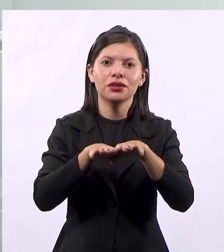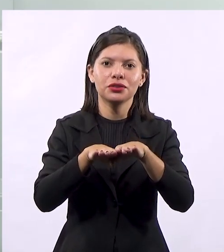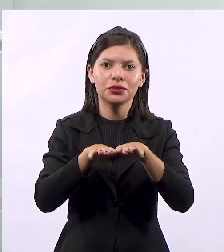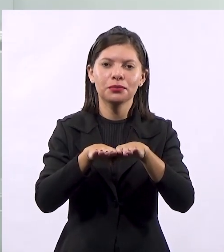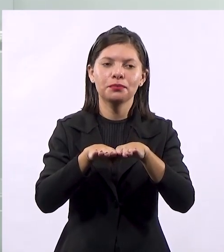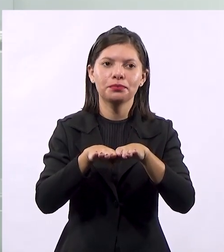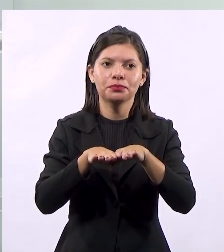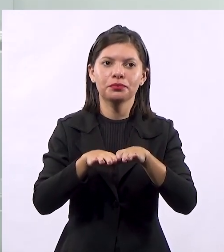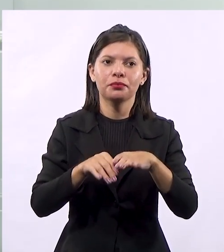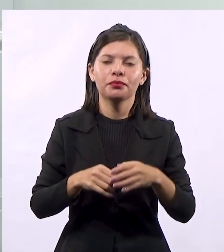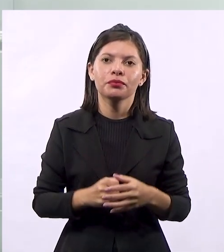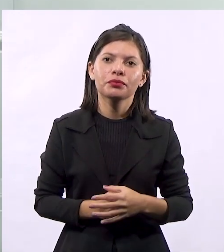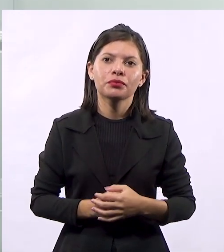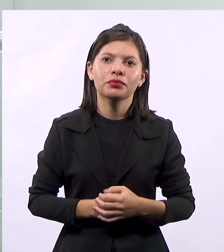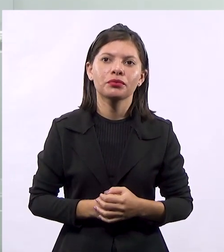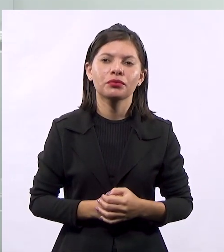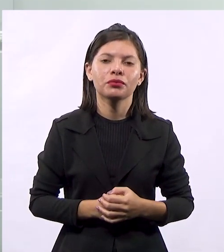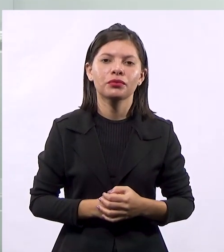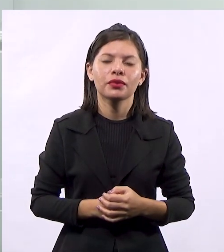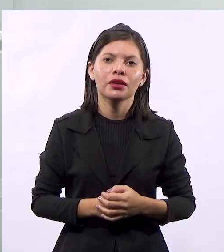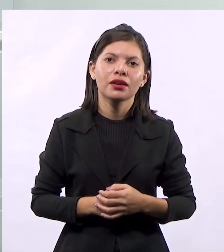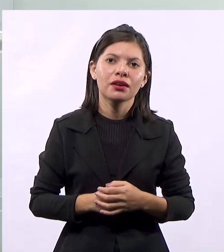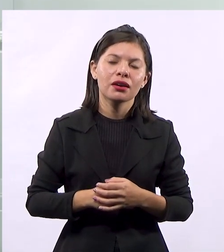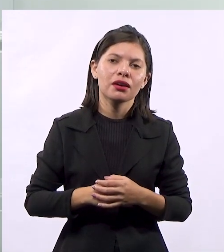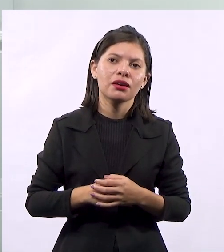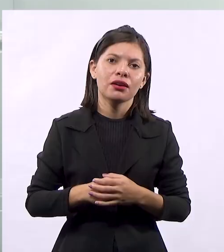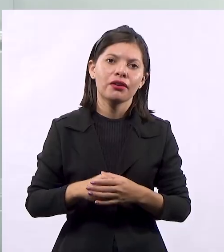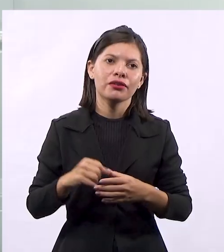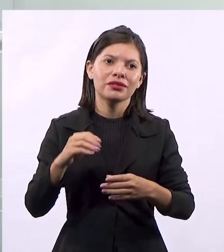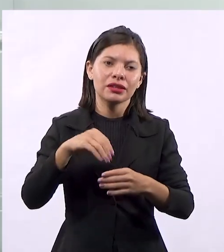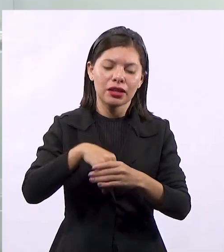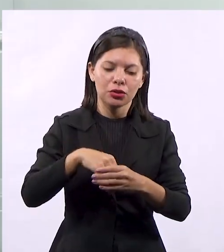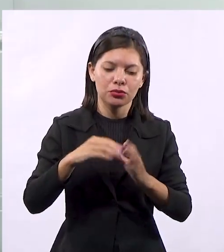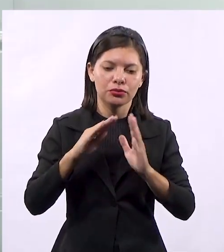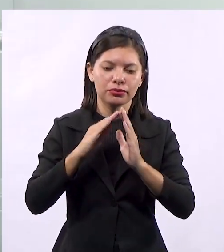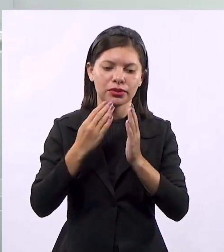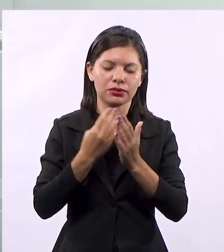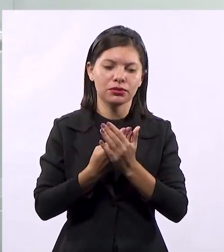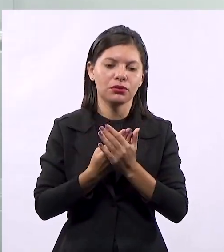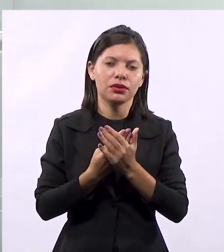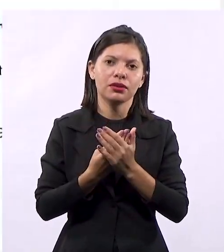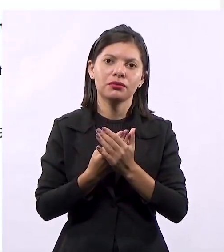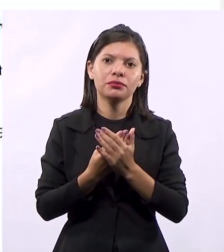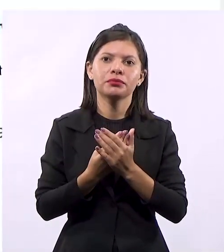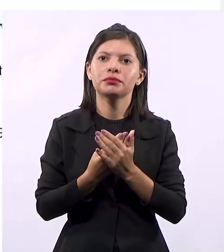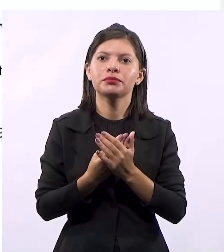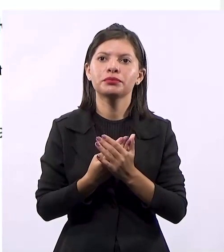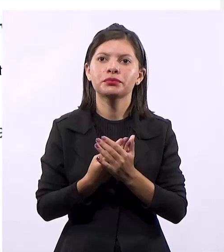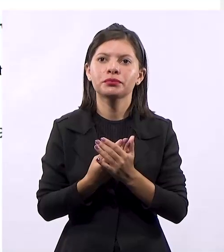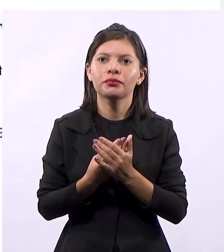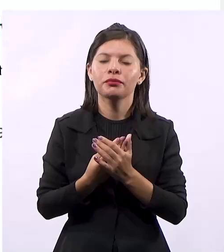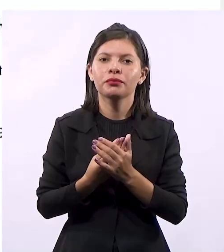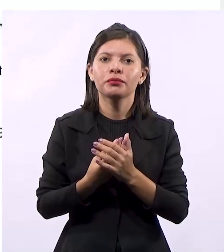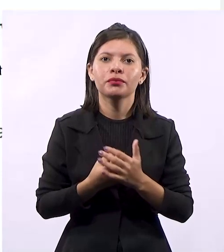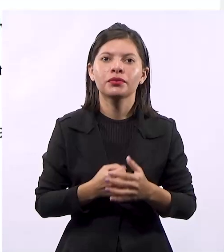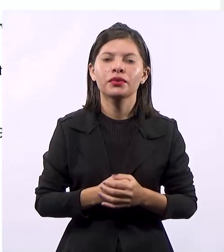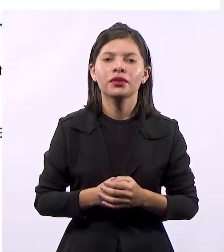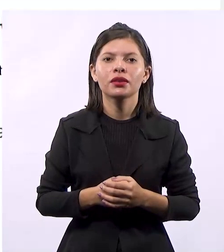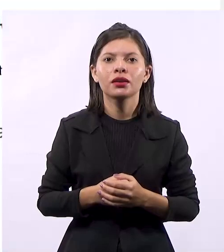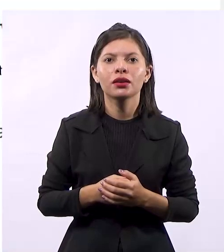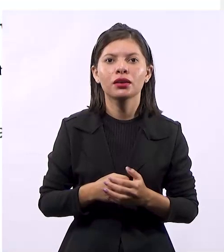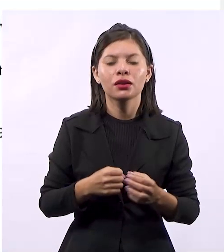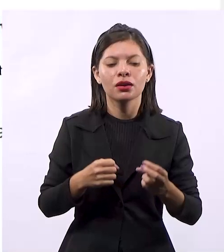independente disso, o que tem que ser garantido é o acesso. Então, a igualdade de condições para acesso